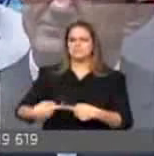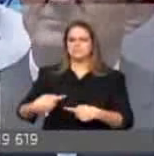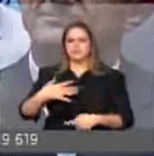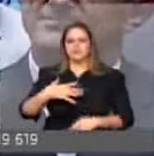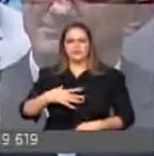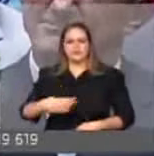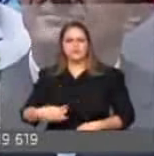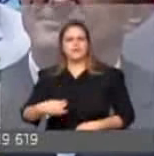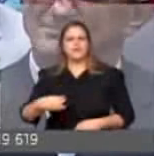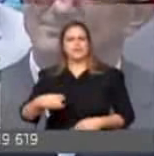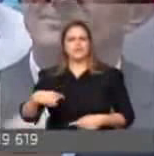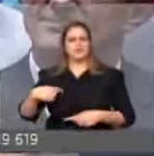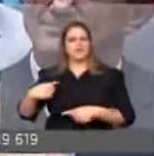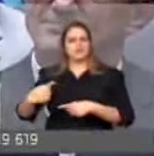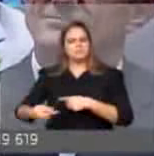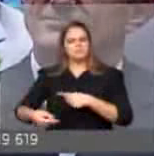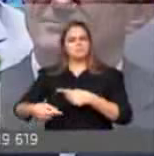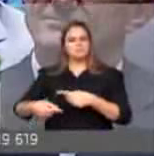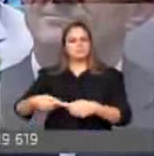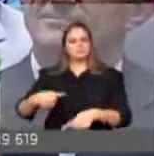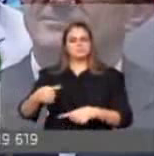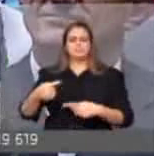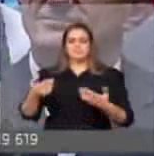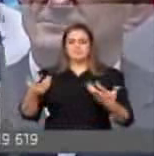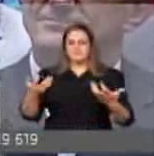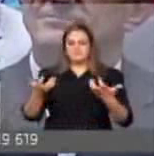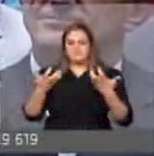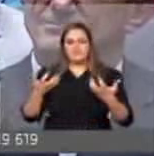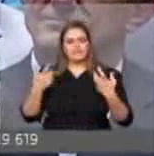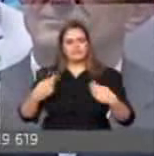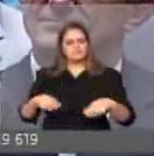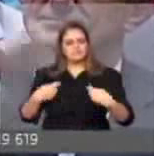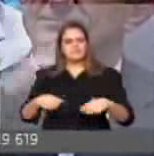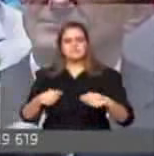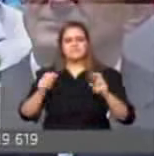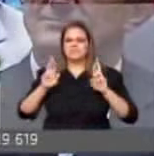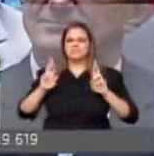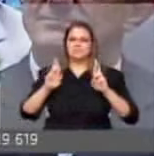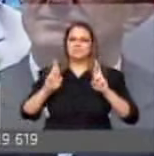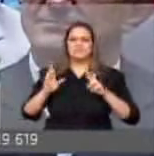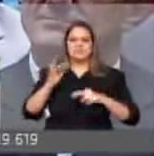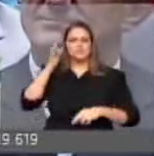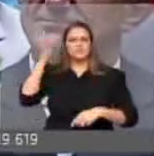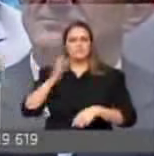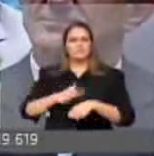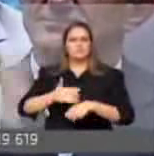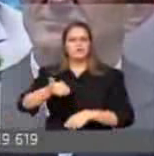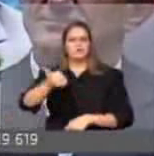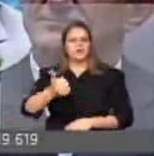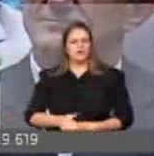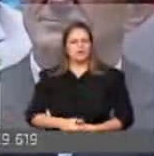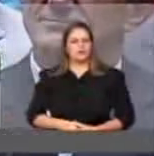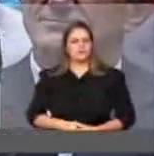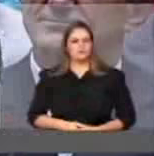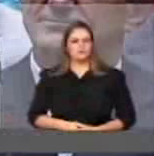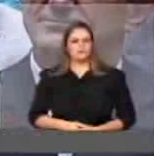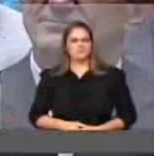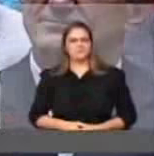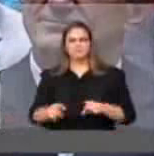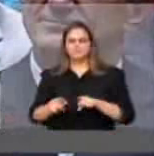dos meus filhos, a geração que clama por esperança e por dias melhores, e acima de